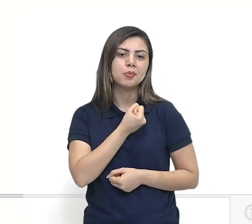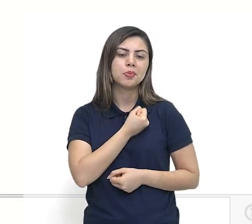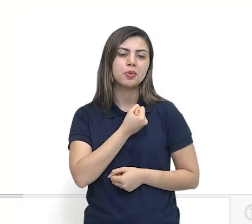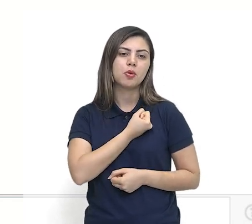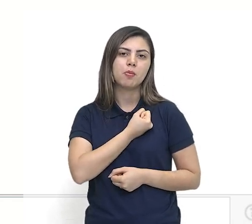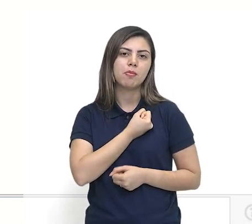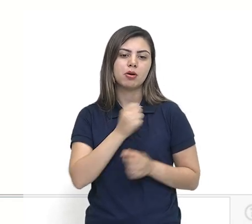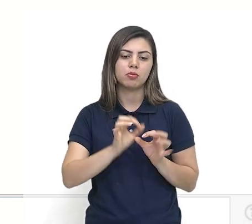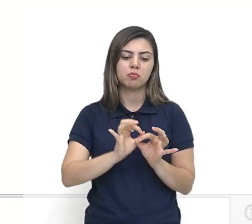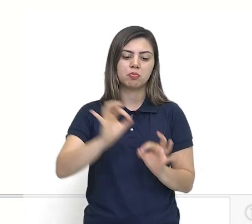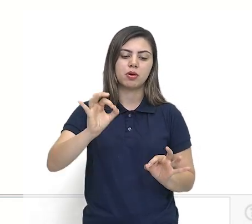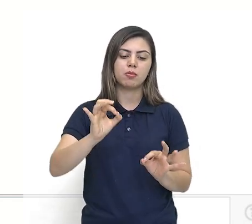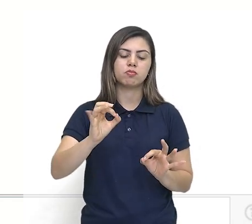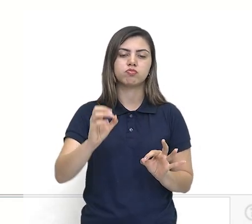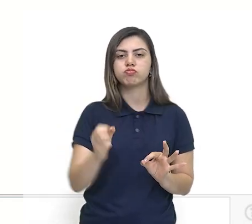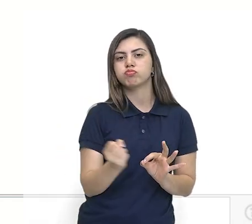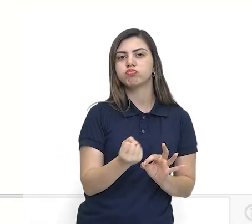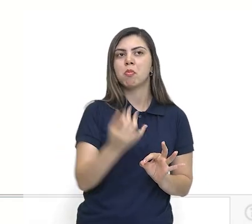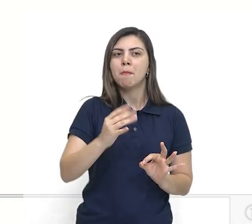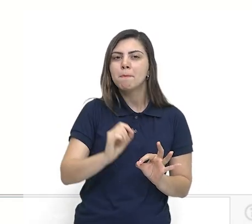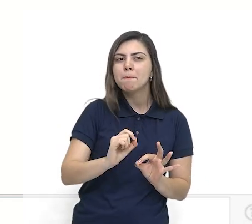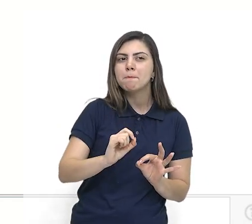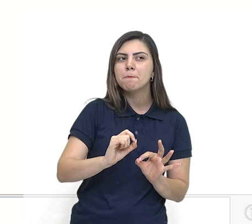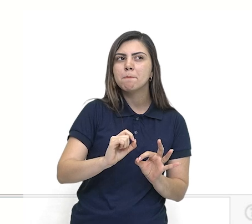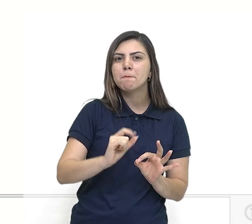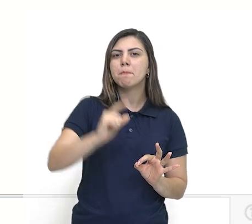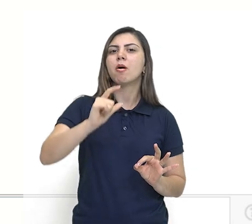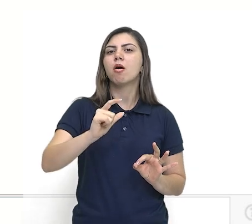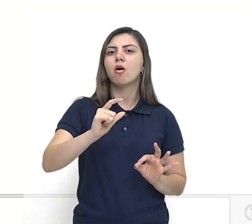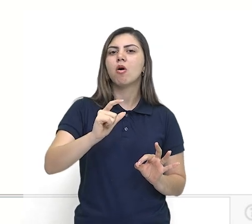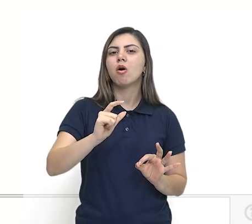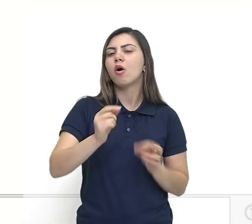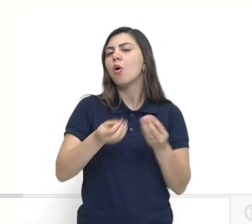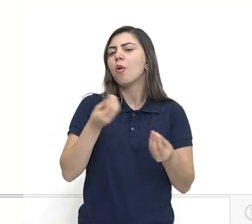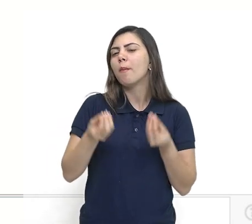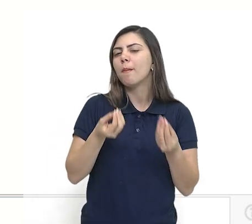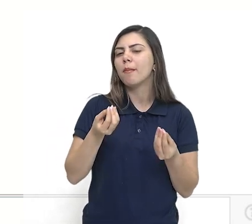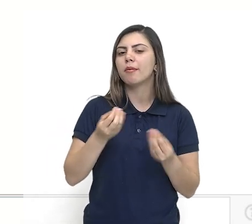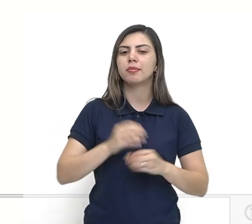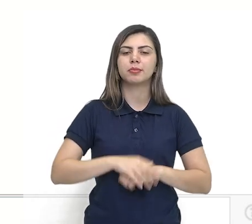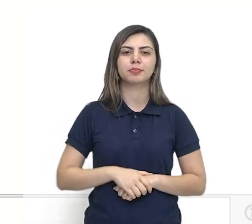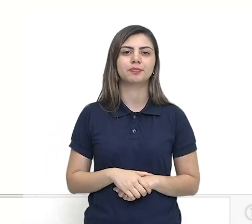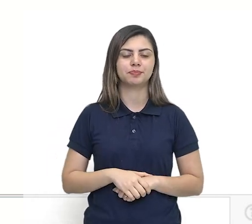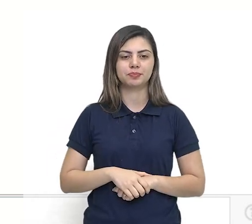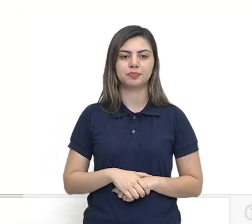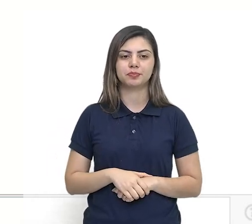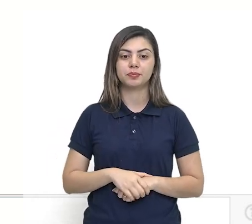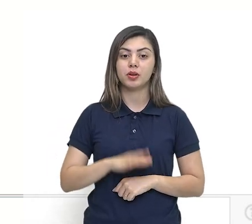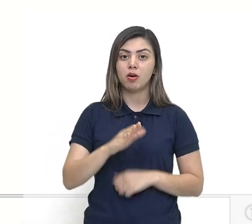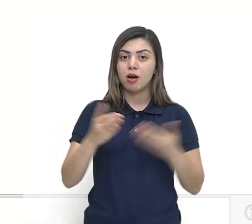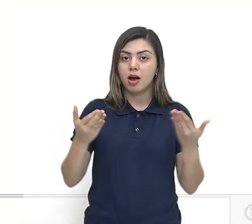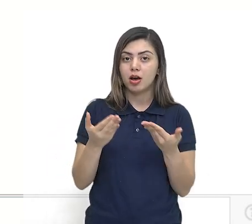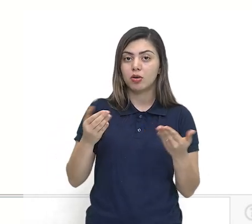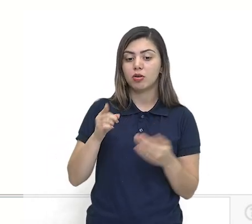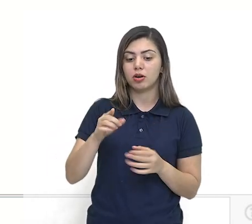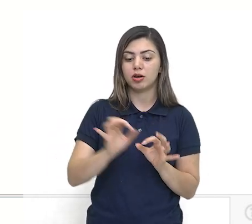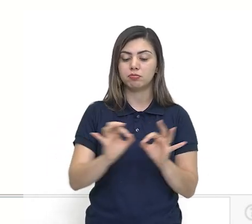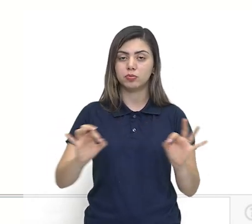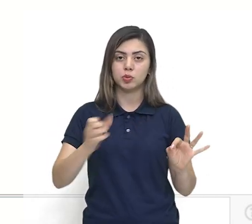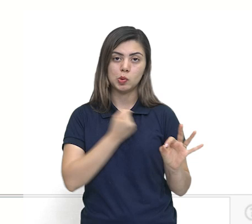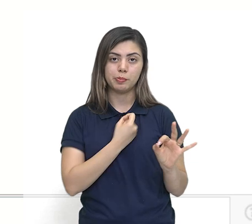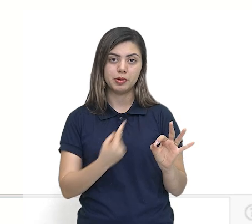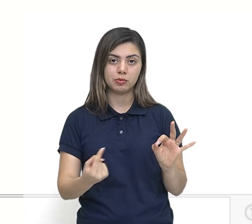do lado. Depois a gente muda o número do lado. Vamos mudar primeiro o tamanho do lado. Aqui ele está valendo 1, né?